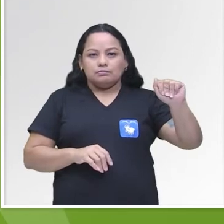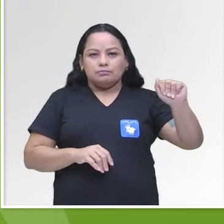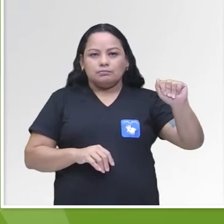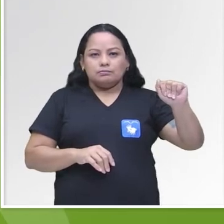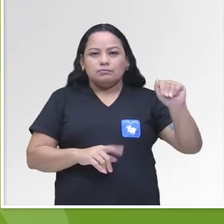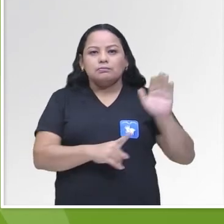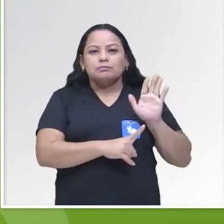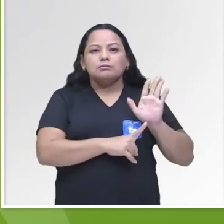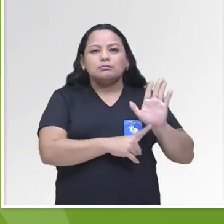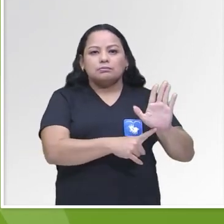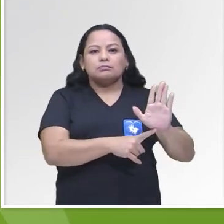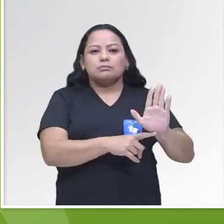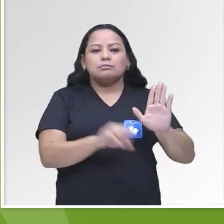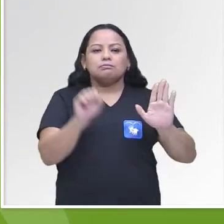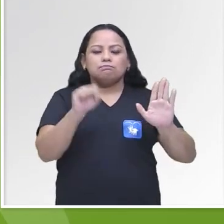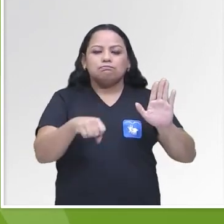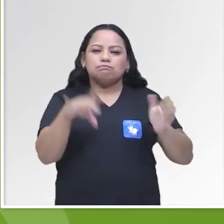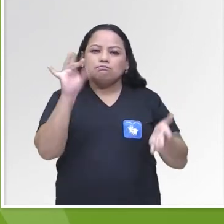apresenta